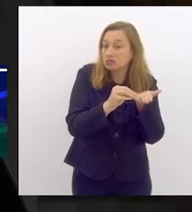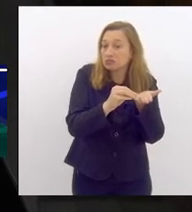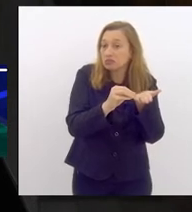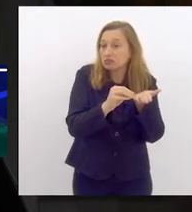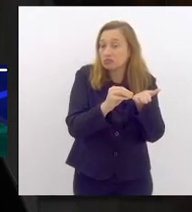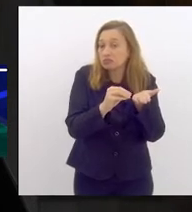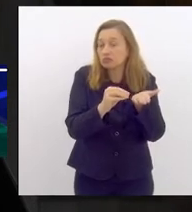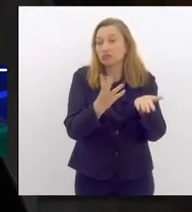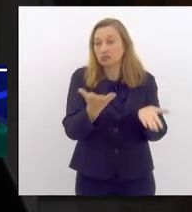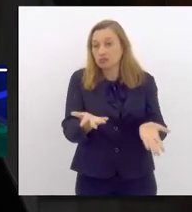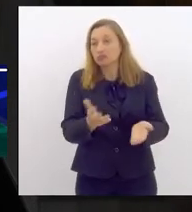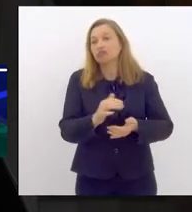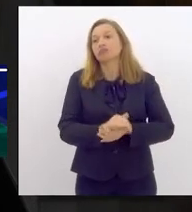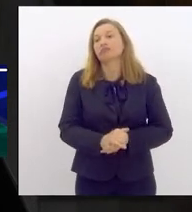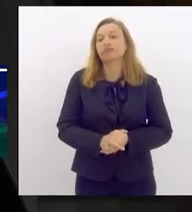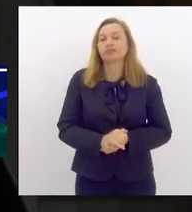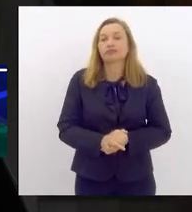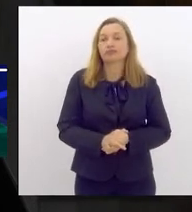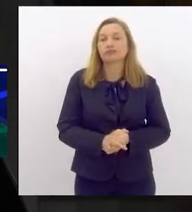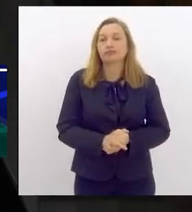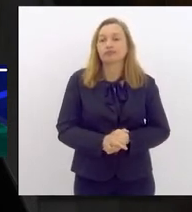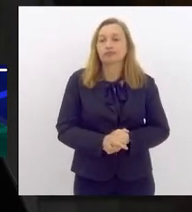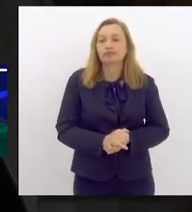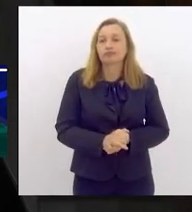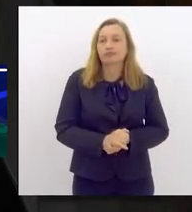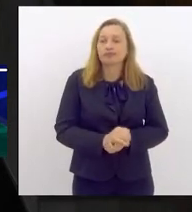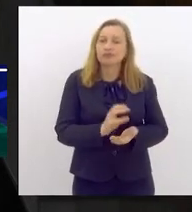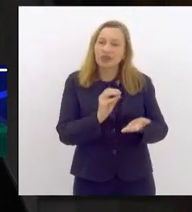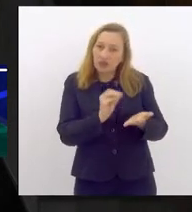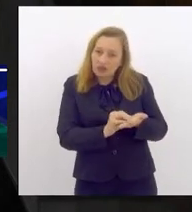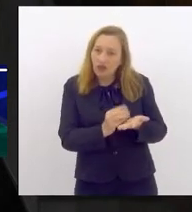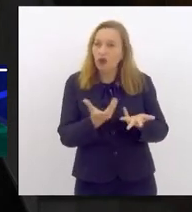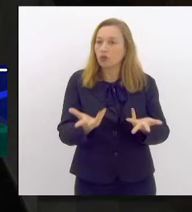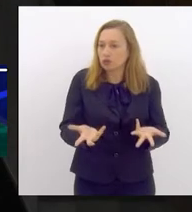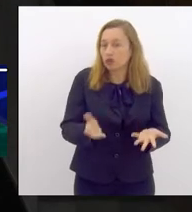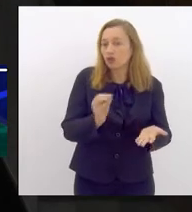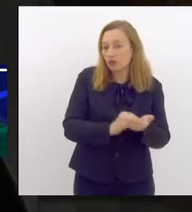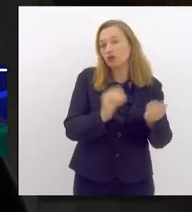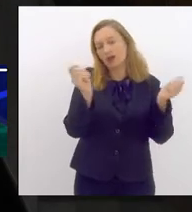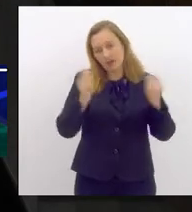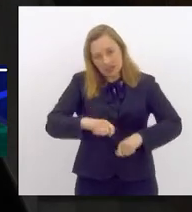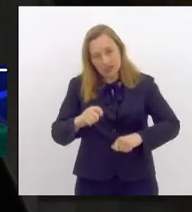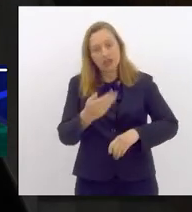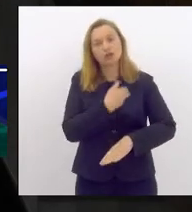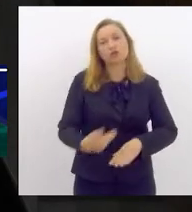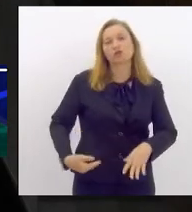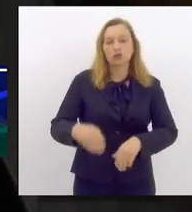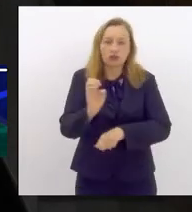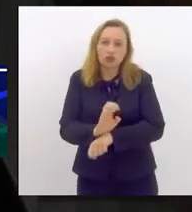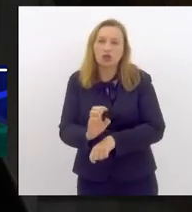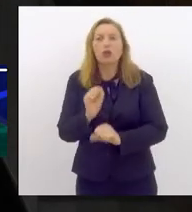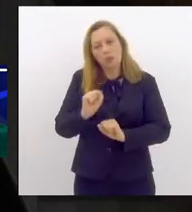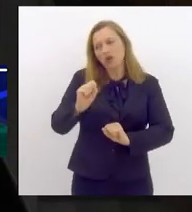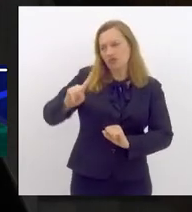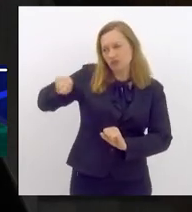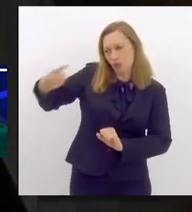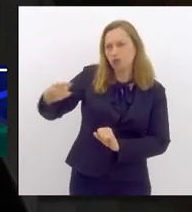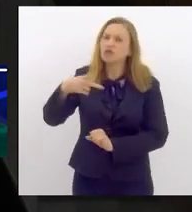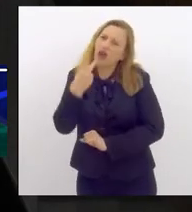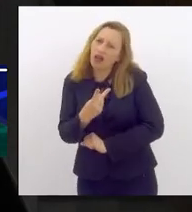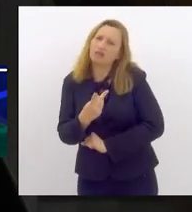e na ausência na omissão na incapacidade do Governo do Estado posso citar